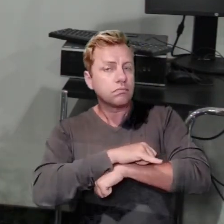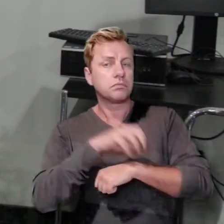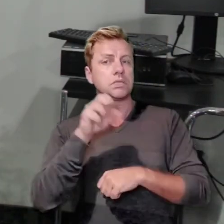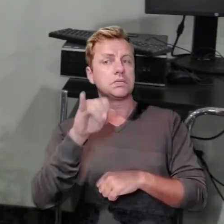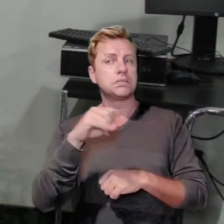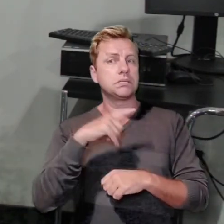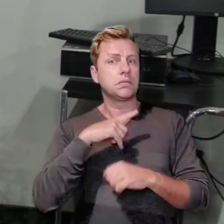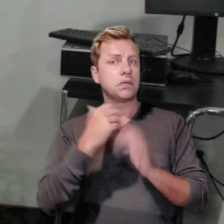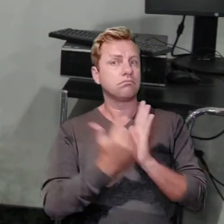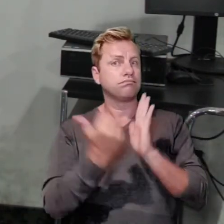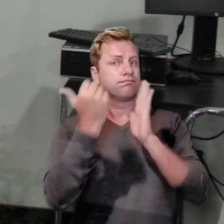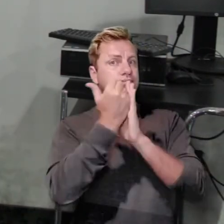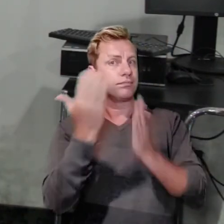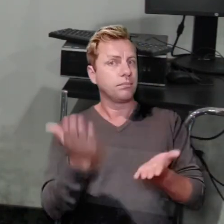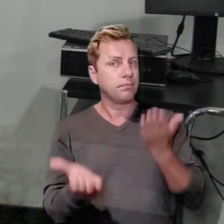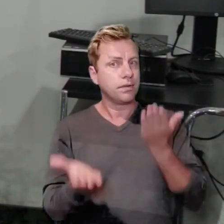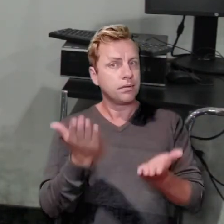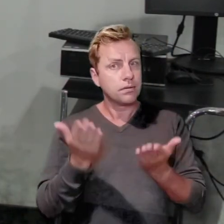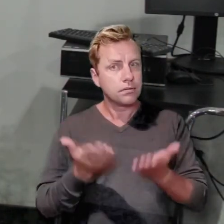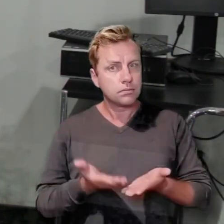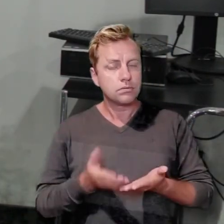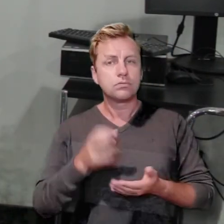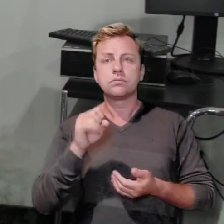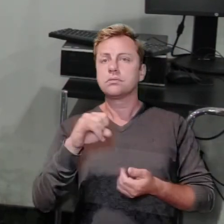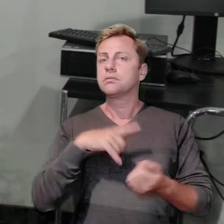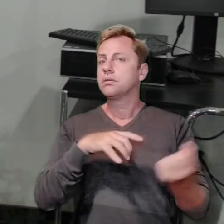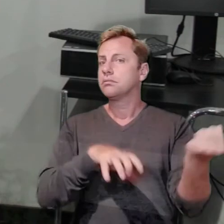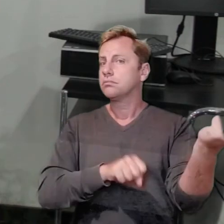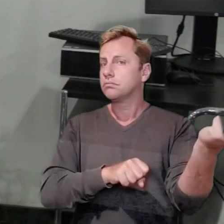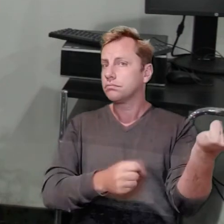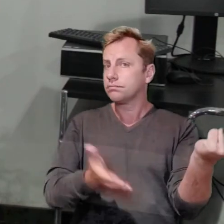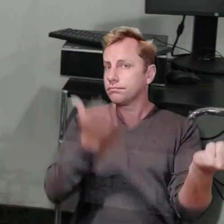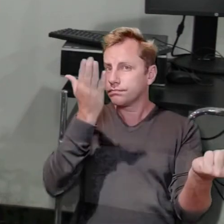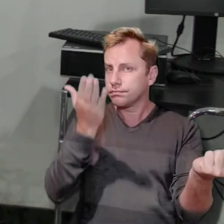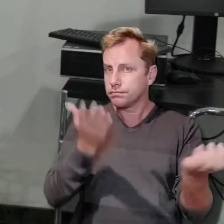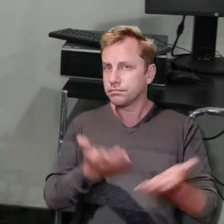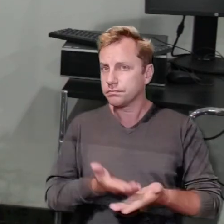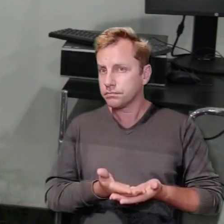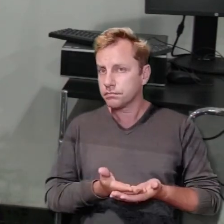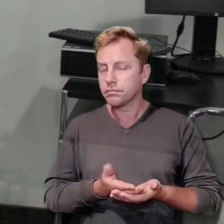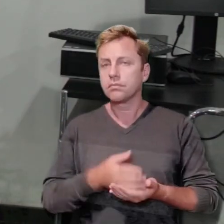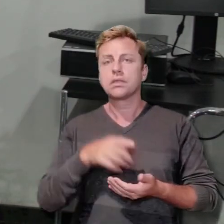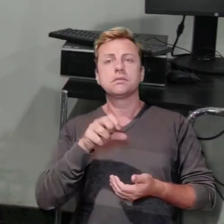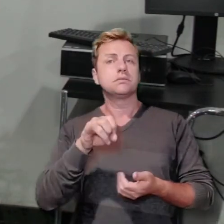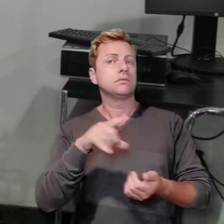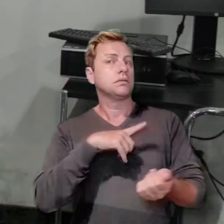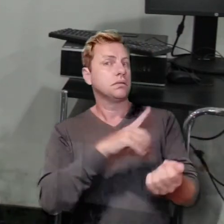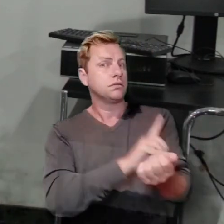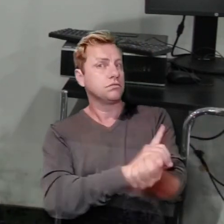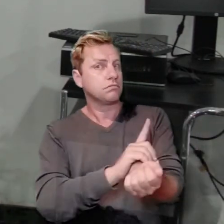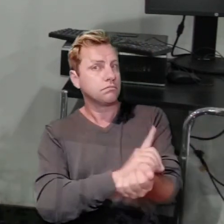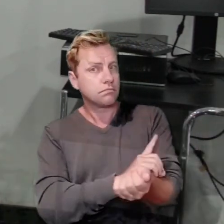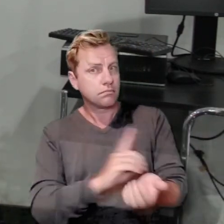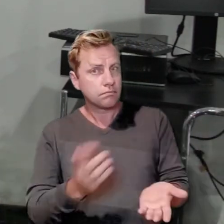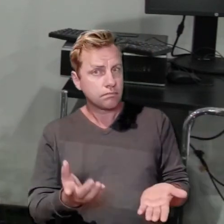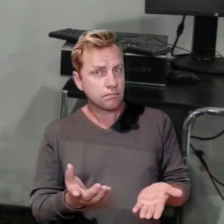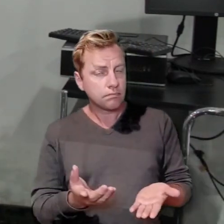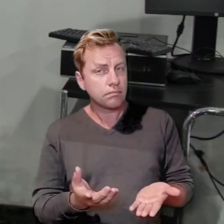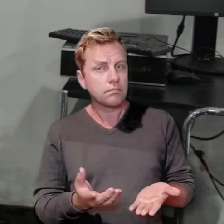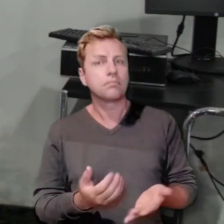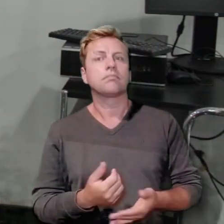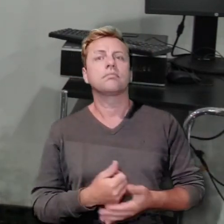obesidade, se você está acima do peso, hipertenso ou hipertensa, ou